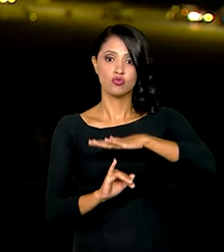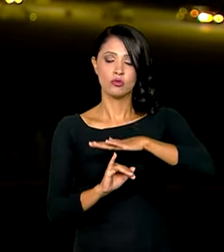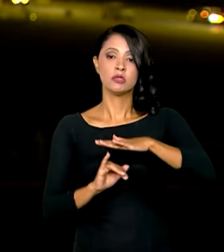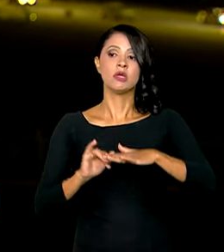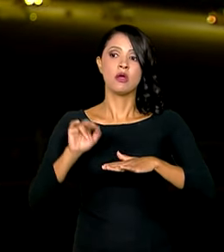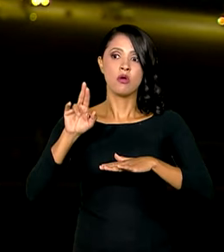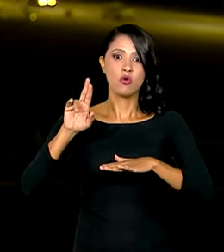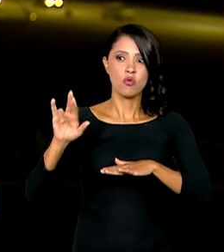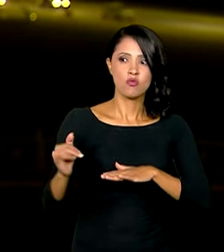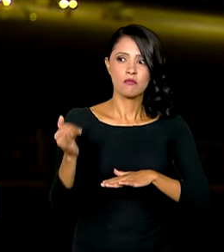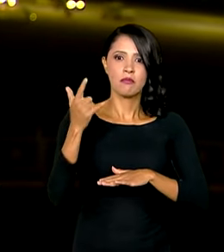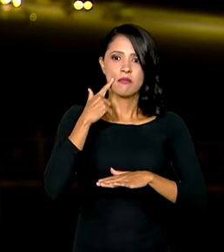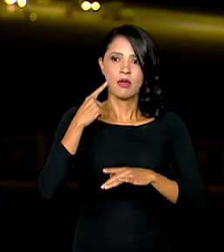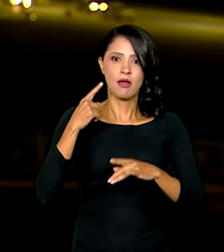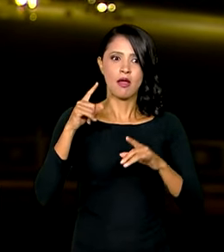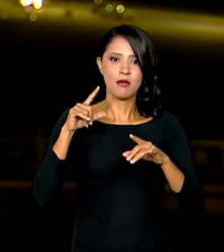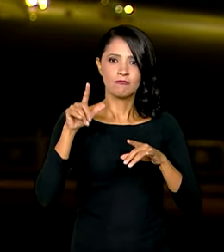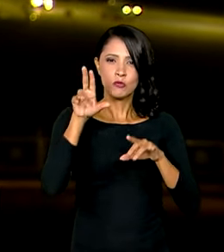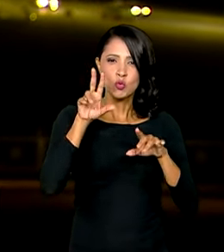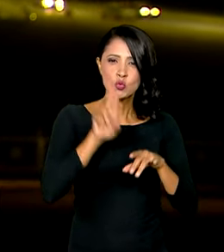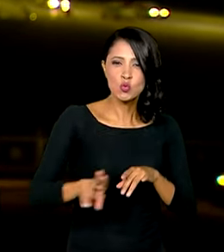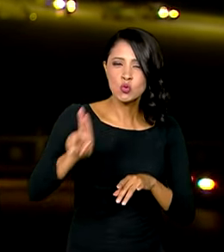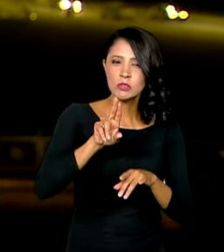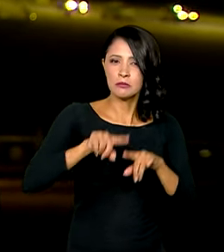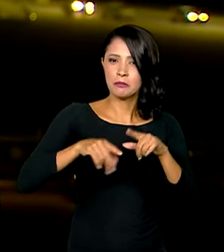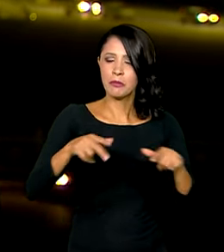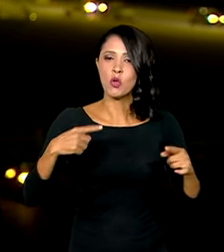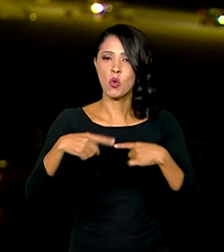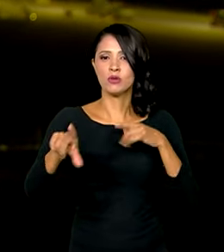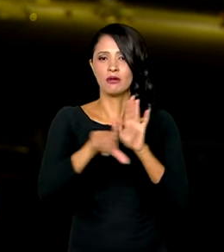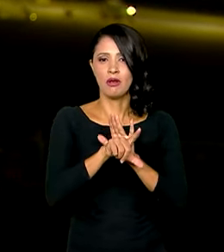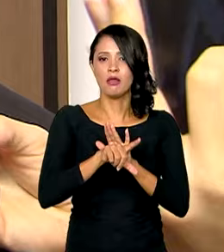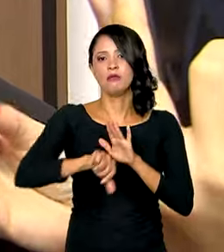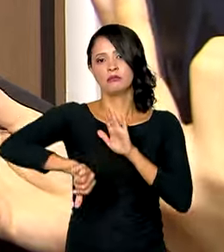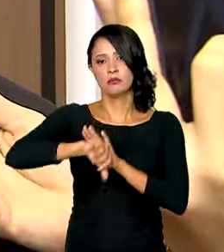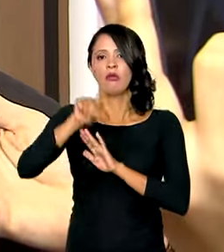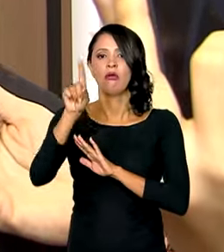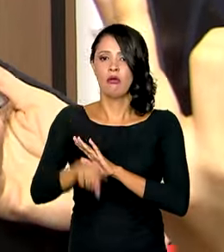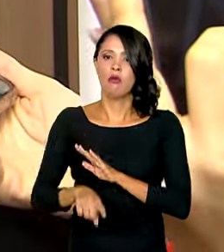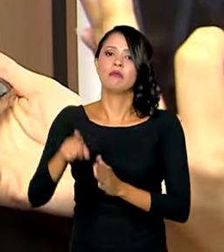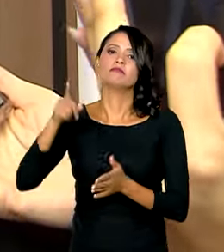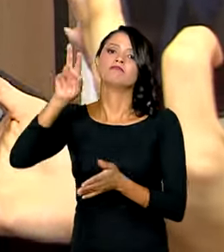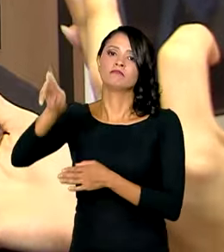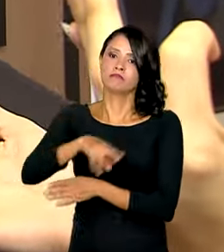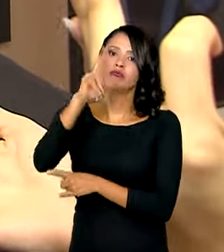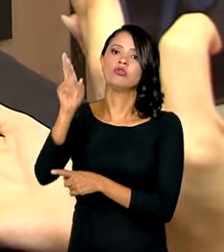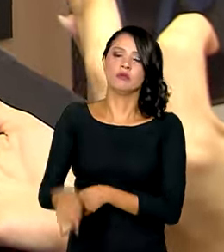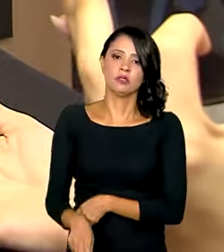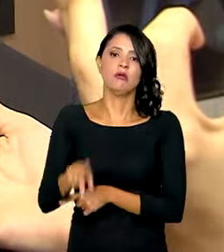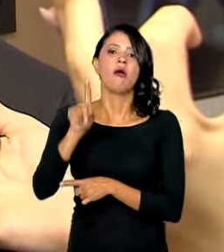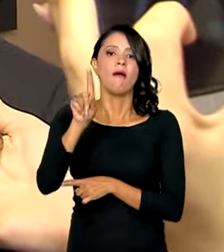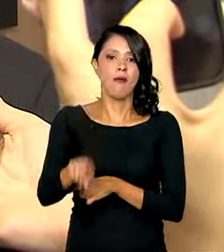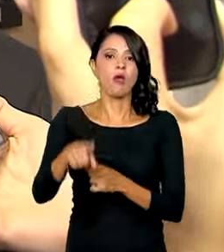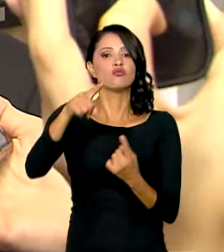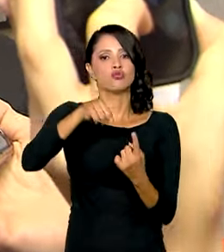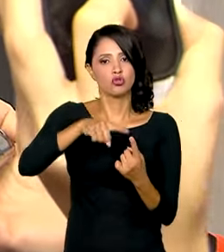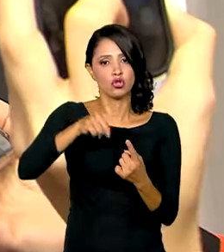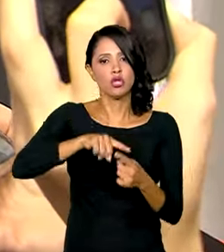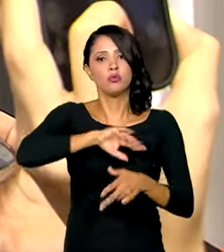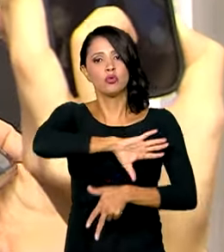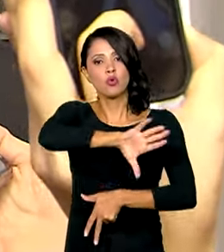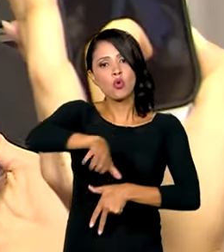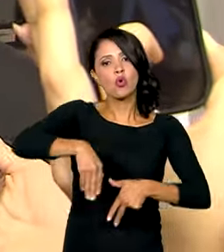apropriam para cometer ilegalidades, é necessário reprovação. Isso é uma modalidade de corrupção. Quando